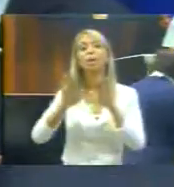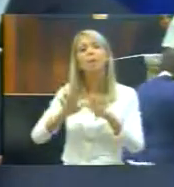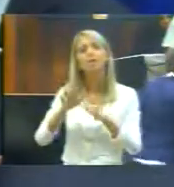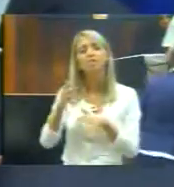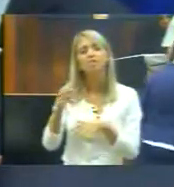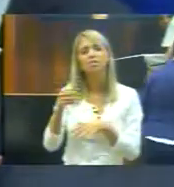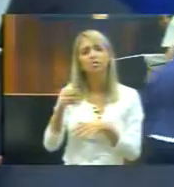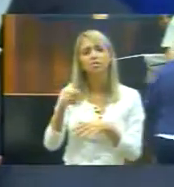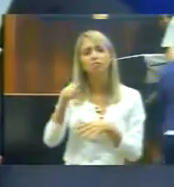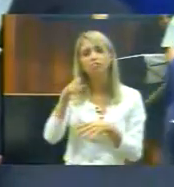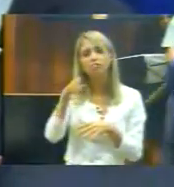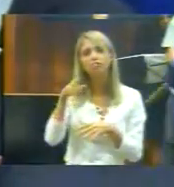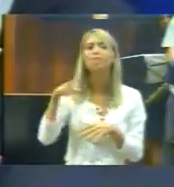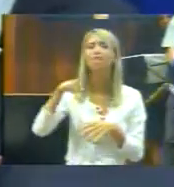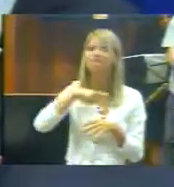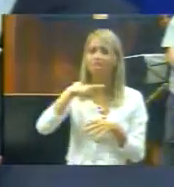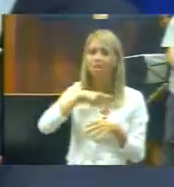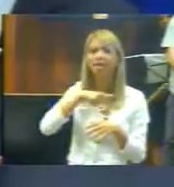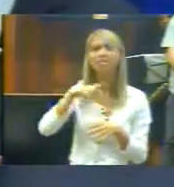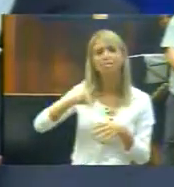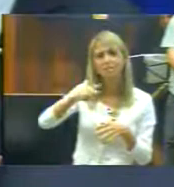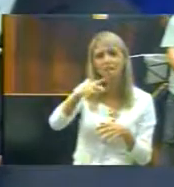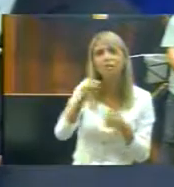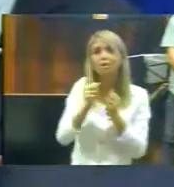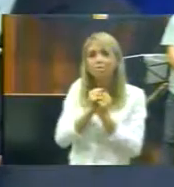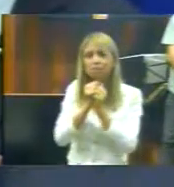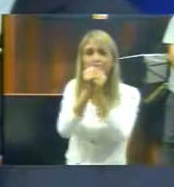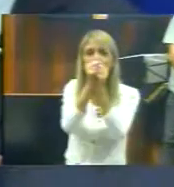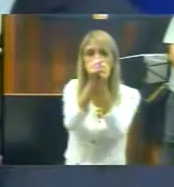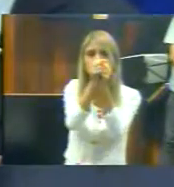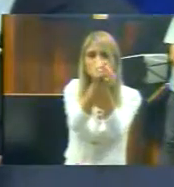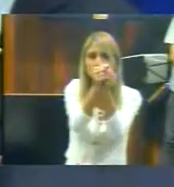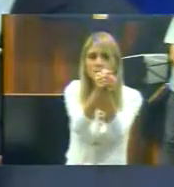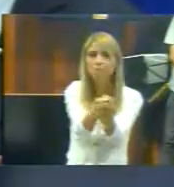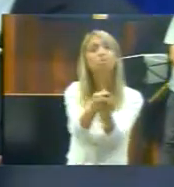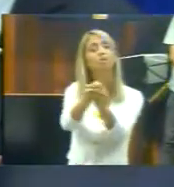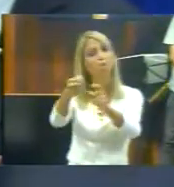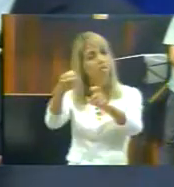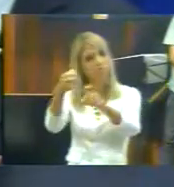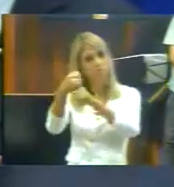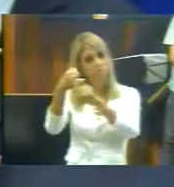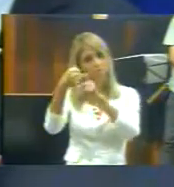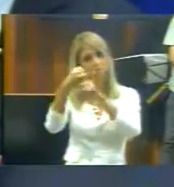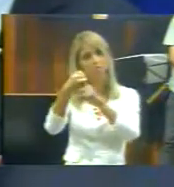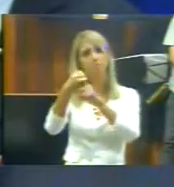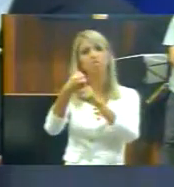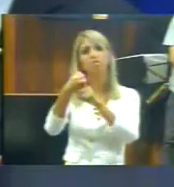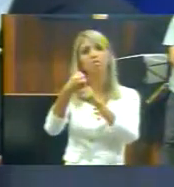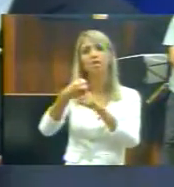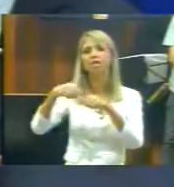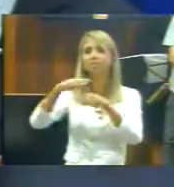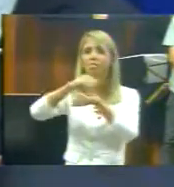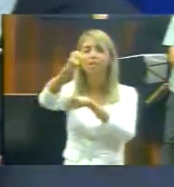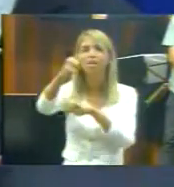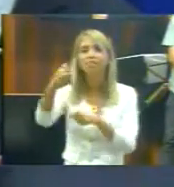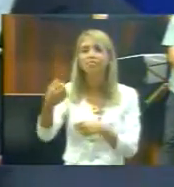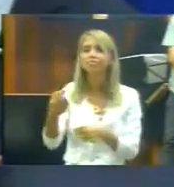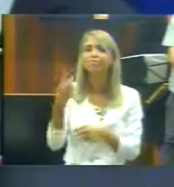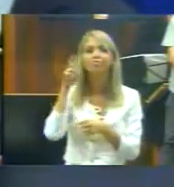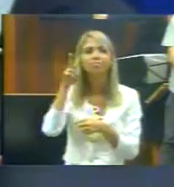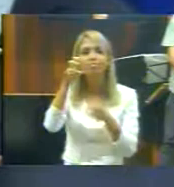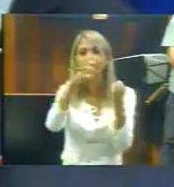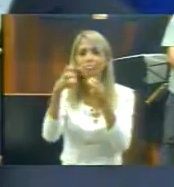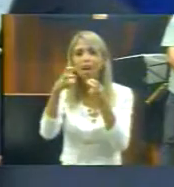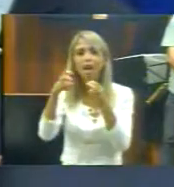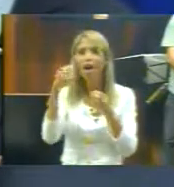você caminha parceirizado com o executivo, as melhorias vêm, vêm rápido,